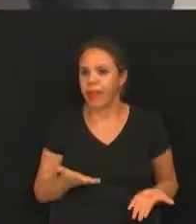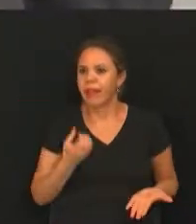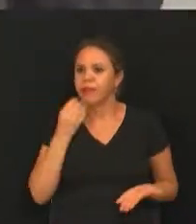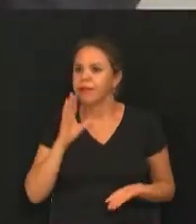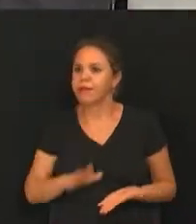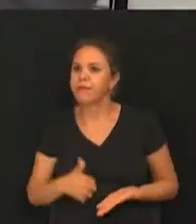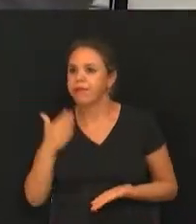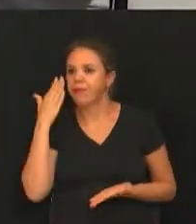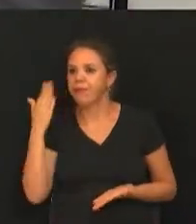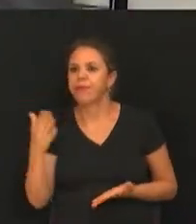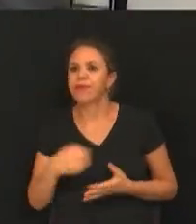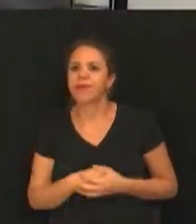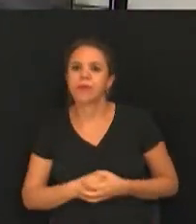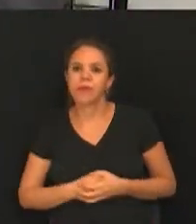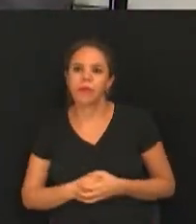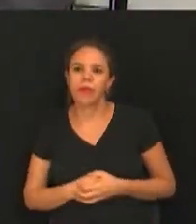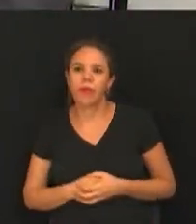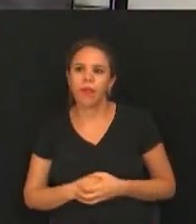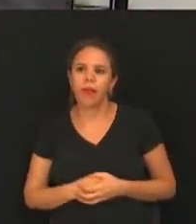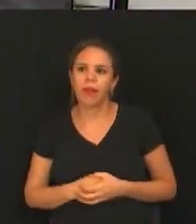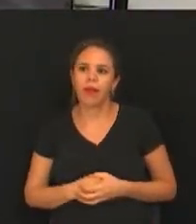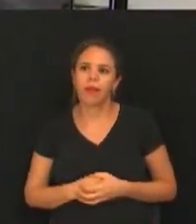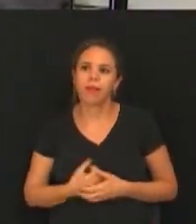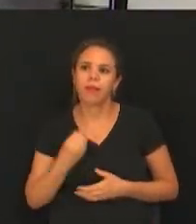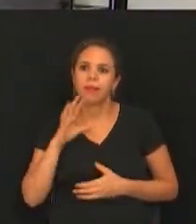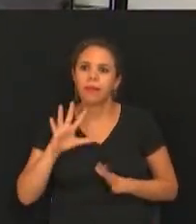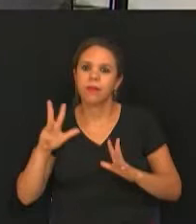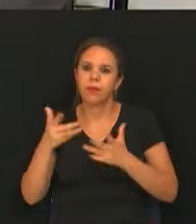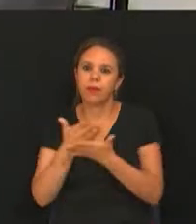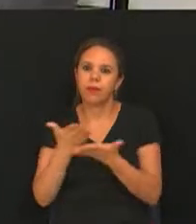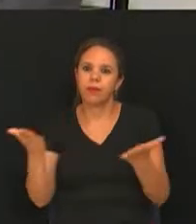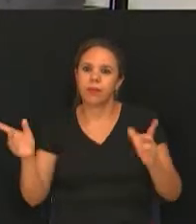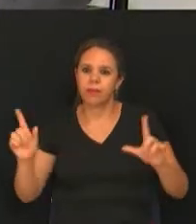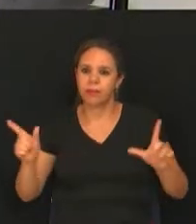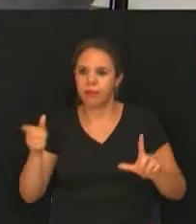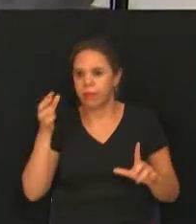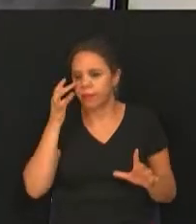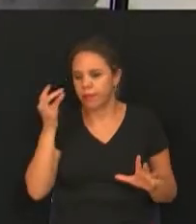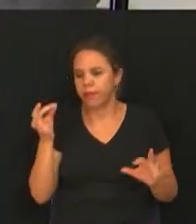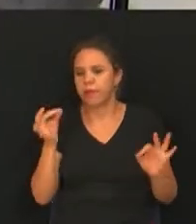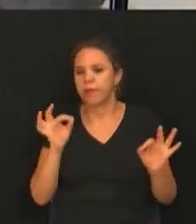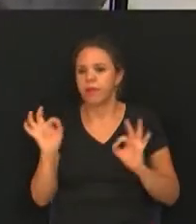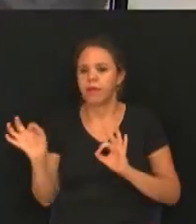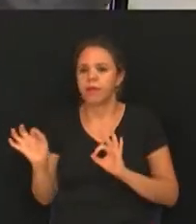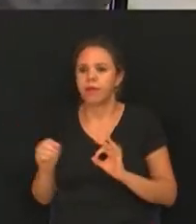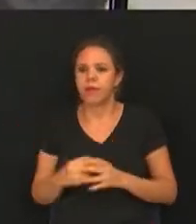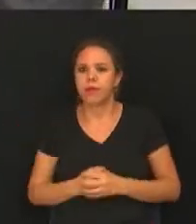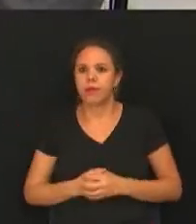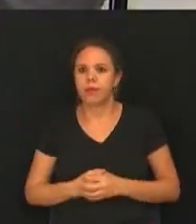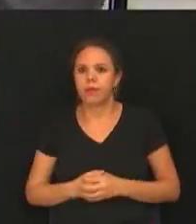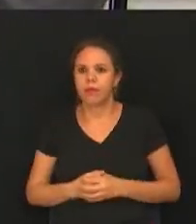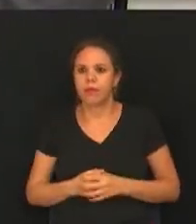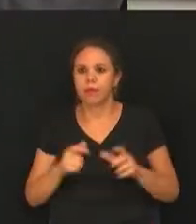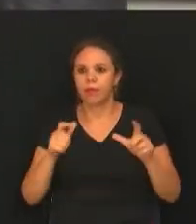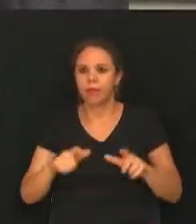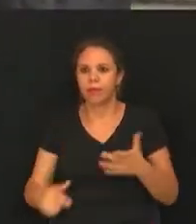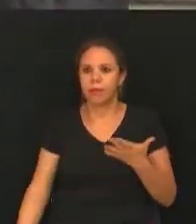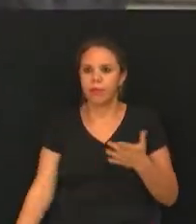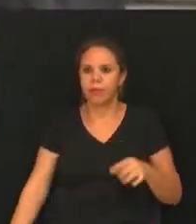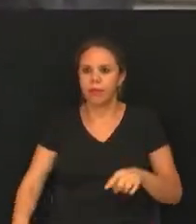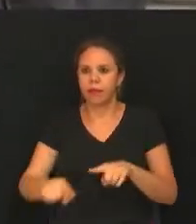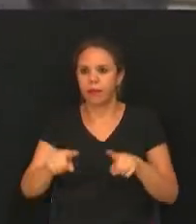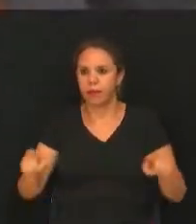obrigada pela sua participação. Boa tarde, Mariana, e boa tarde a todos os telespectadores da TV Câmara. Esse local, essa sala